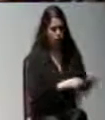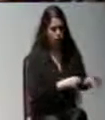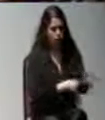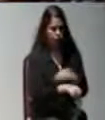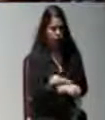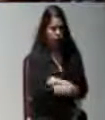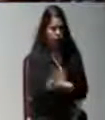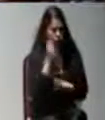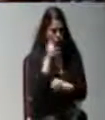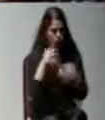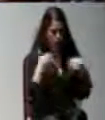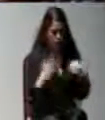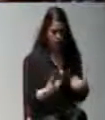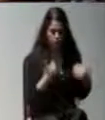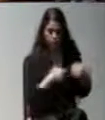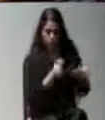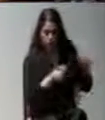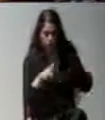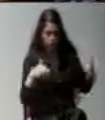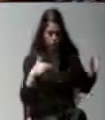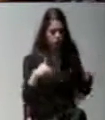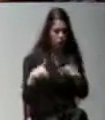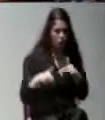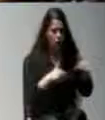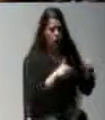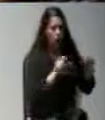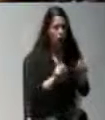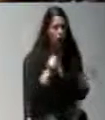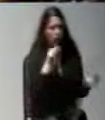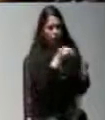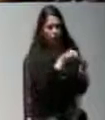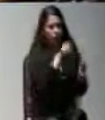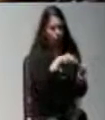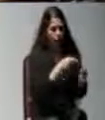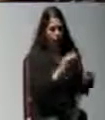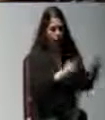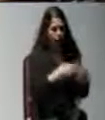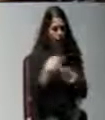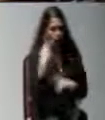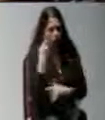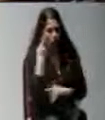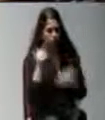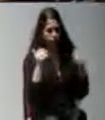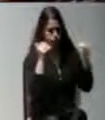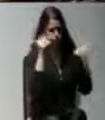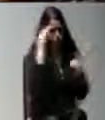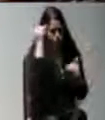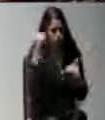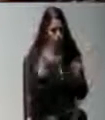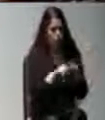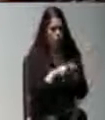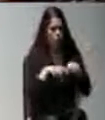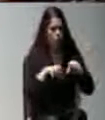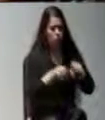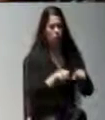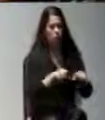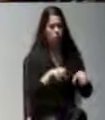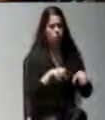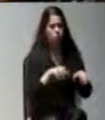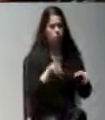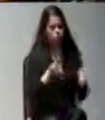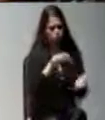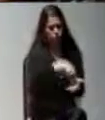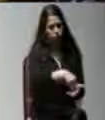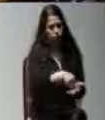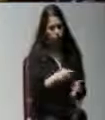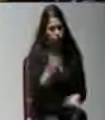cujos corpos trabalham sobre dureza econômica e política, sobre condições de colonização e ocupação. É difícil, se